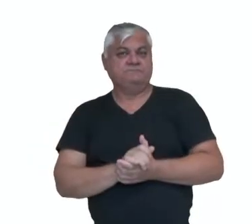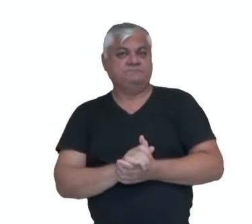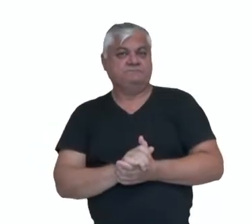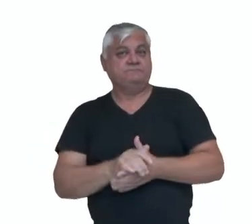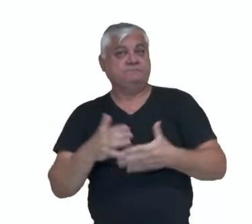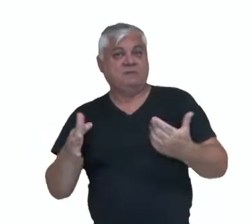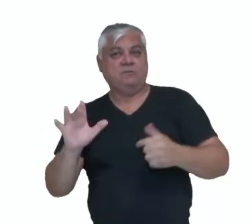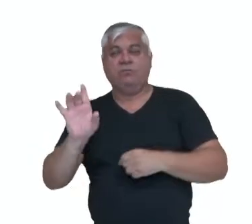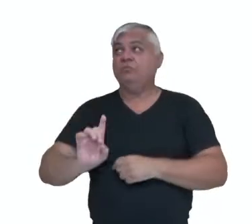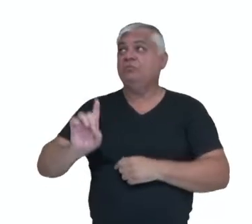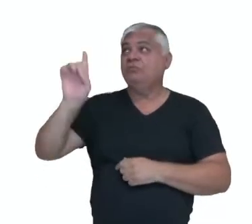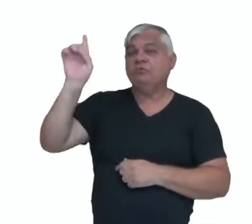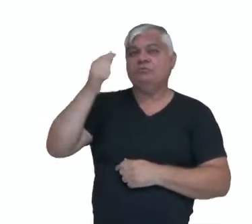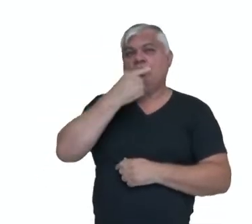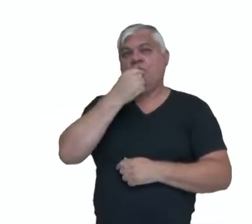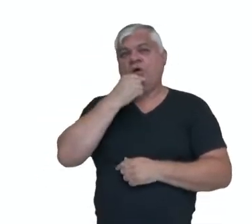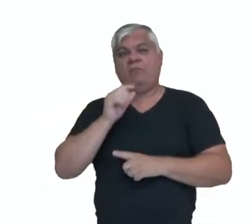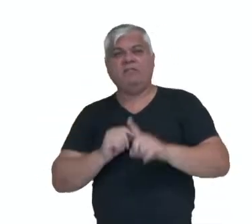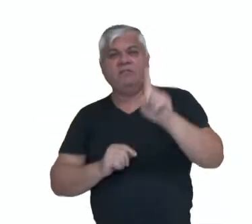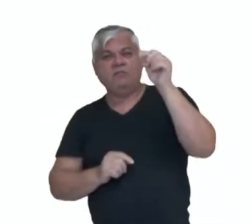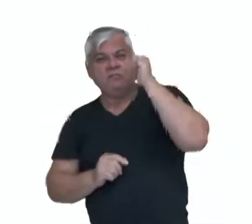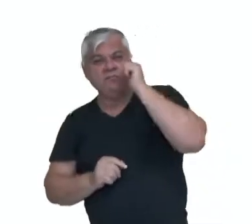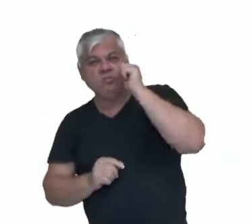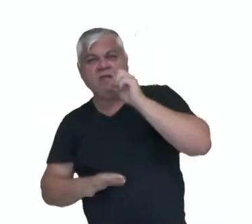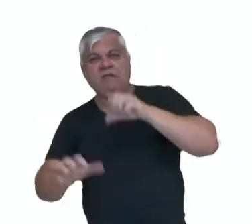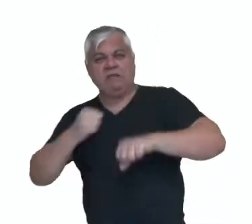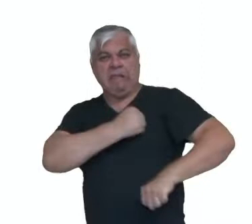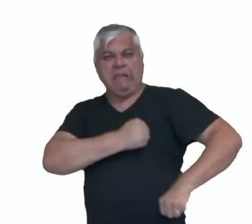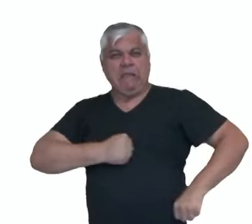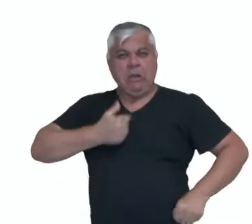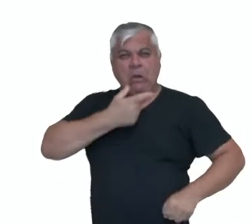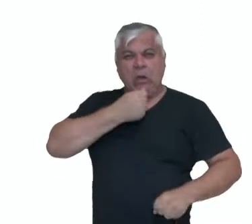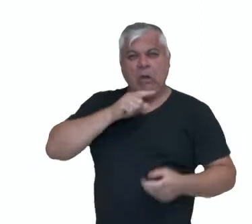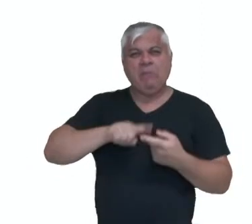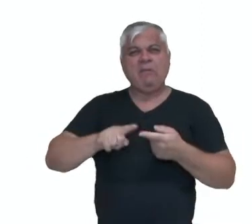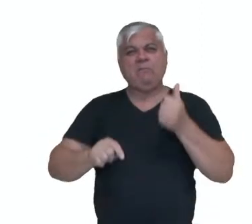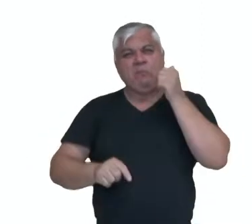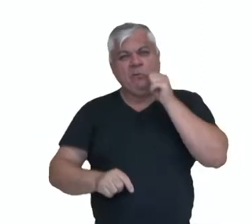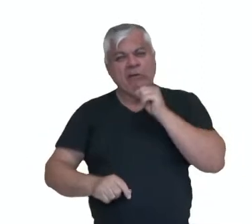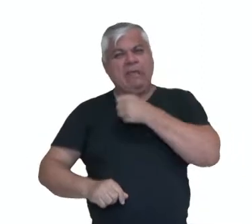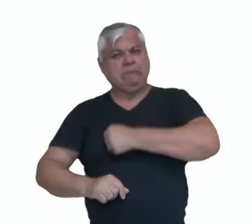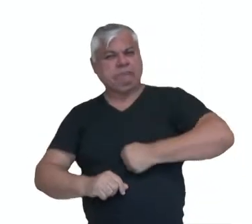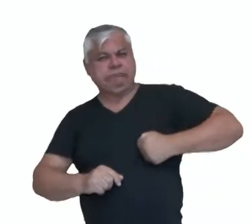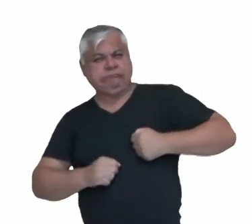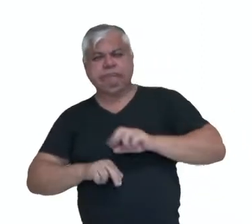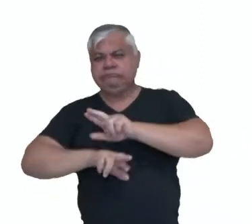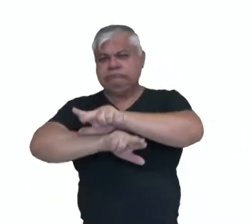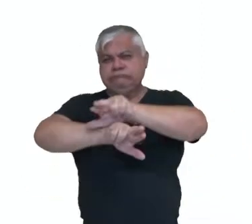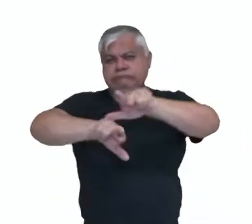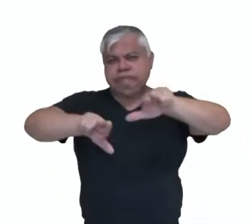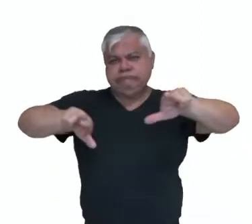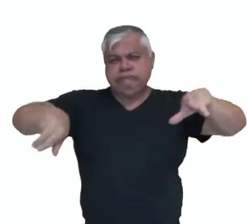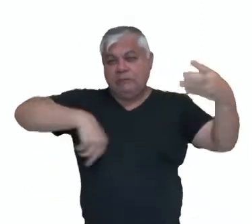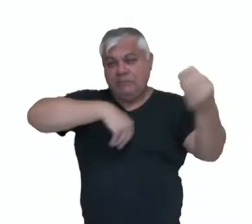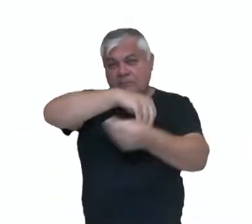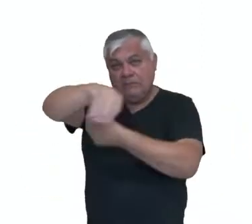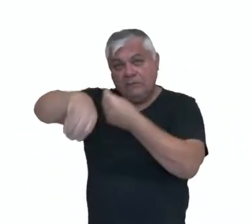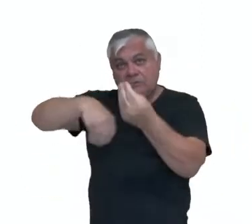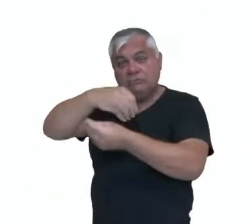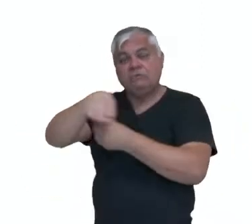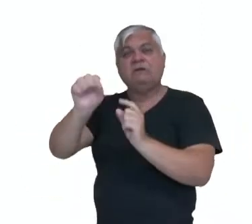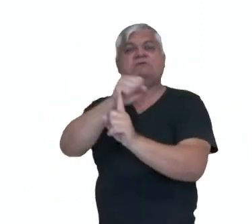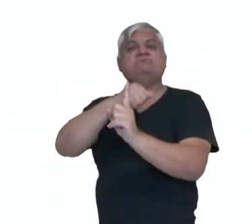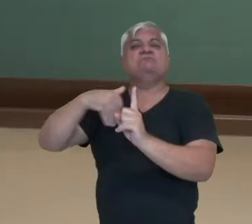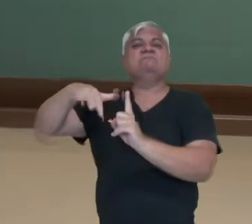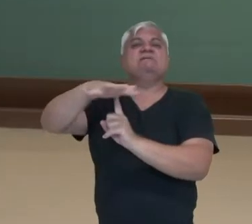é, deuses, deusas, heróis, heroínas. Como ciência, a mitologia procura explicação da vida em sociedade.